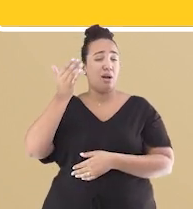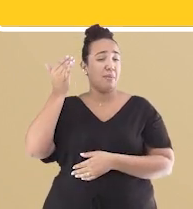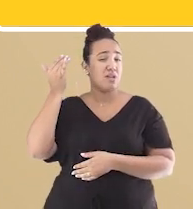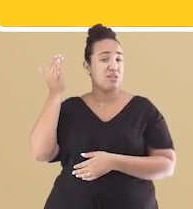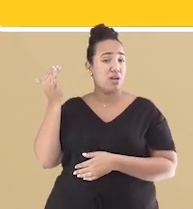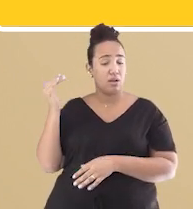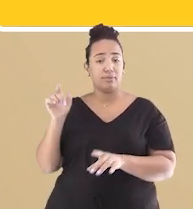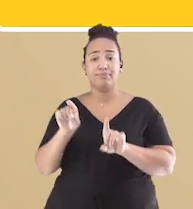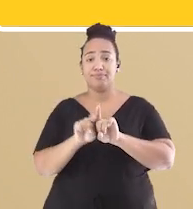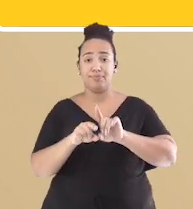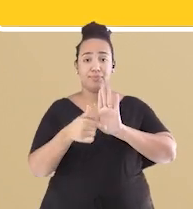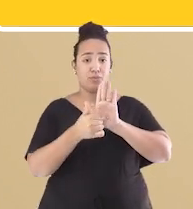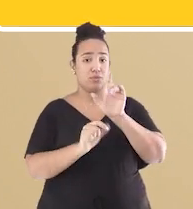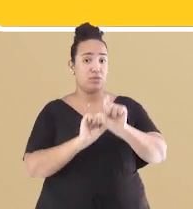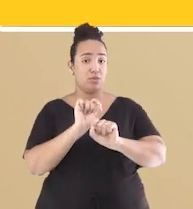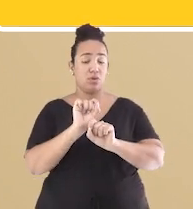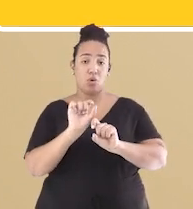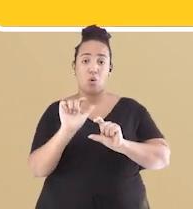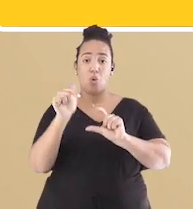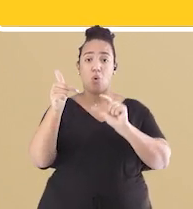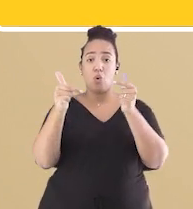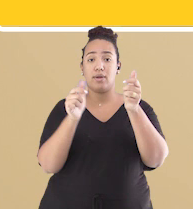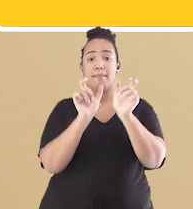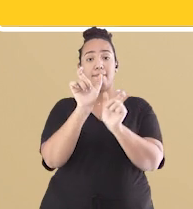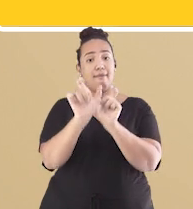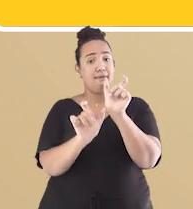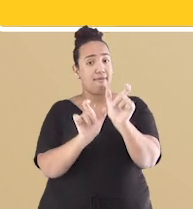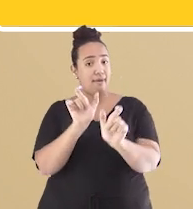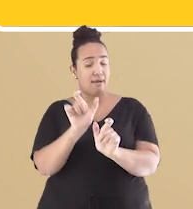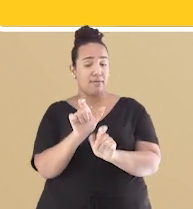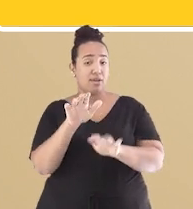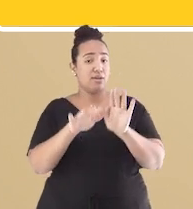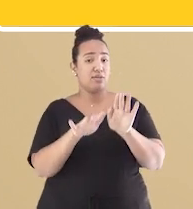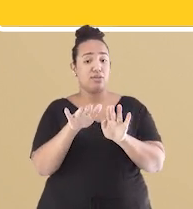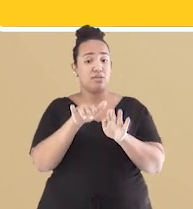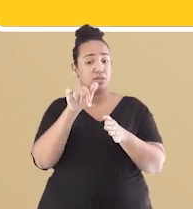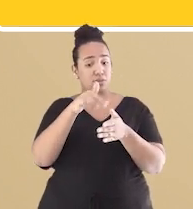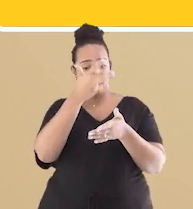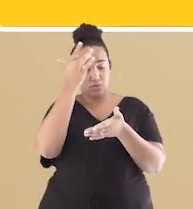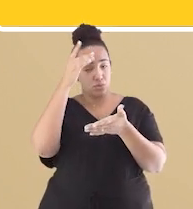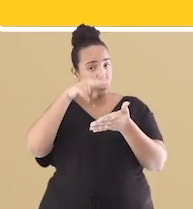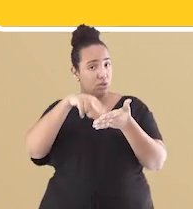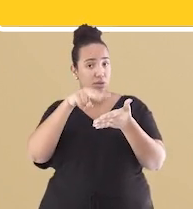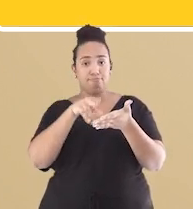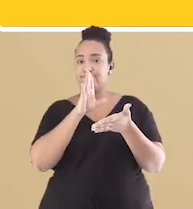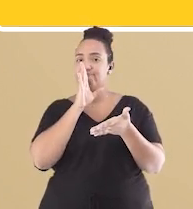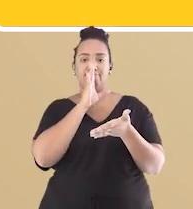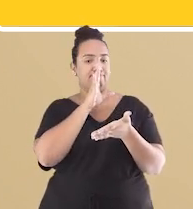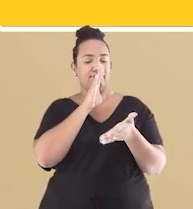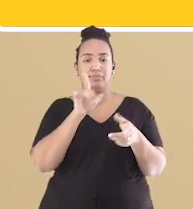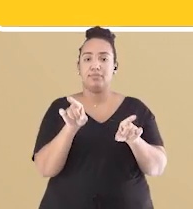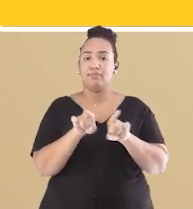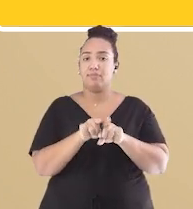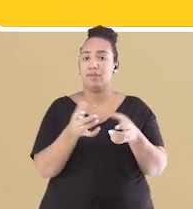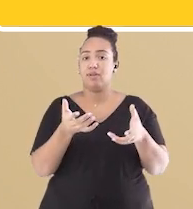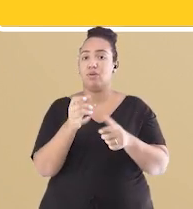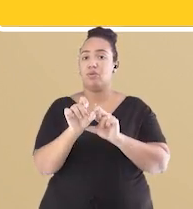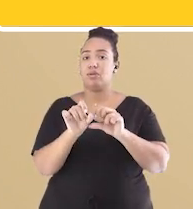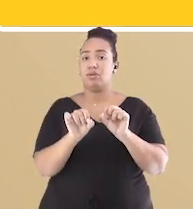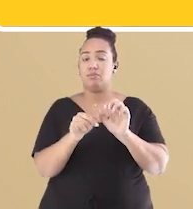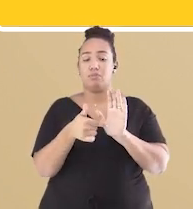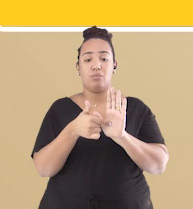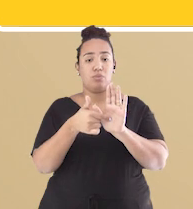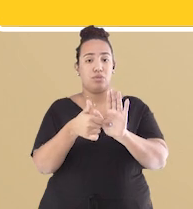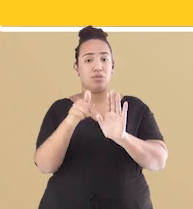tempo, apresentar outras que possivelmente ele ainda não conhece. Além disso, busca provocar